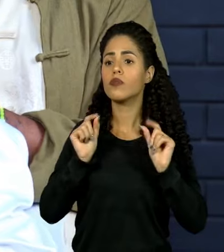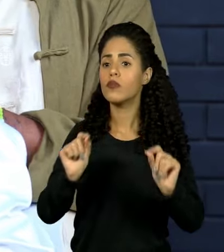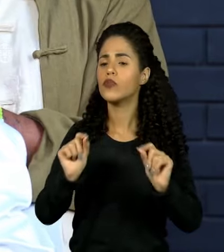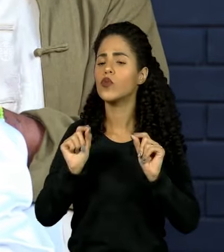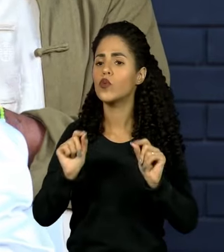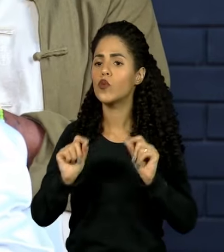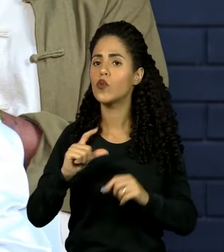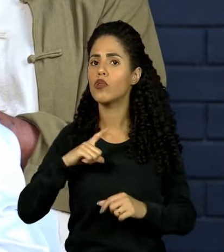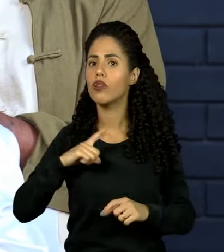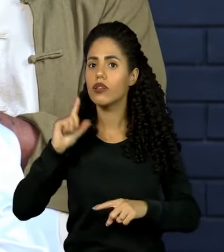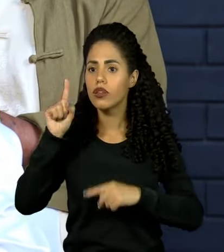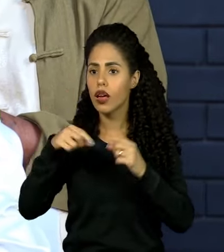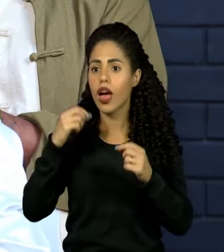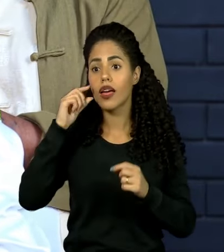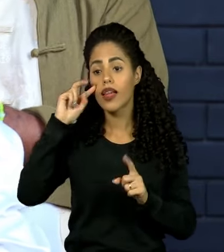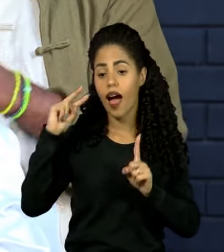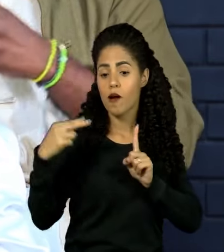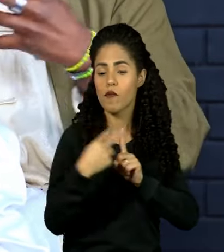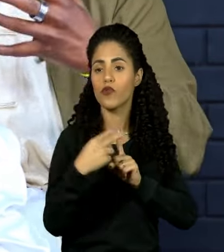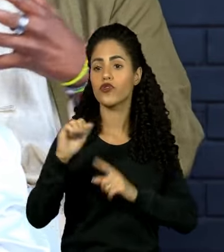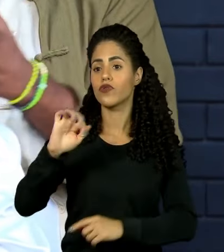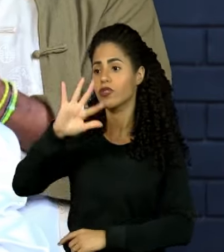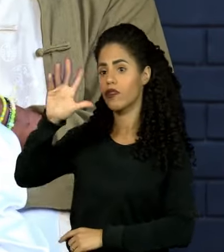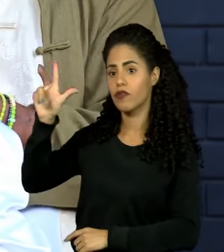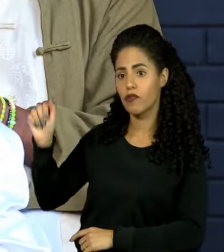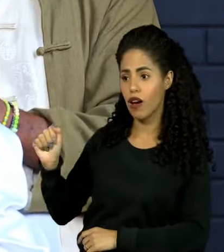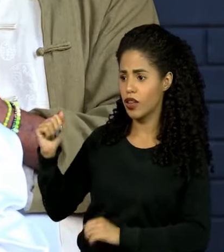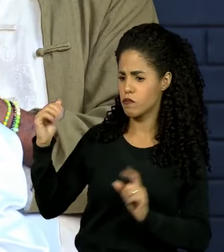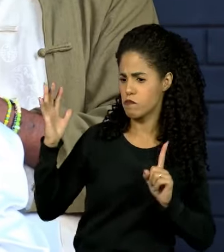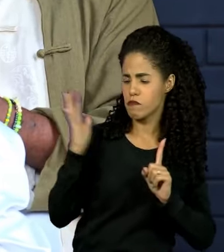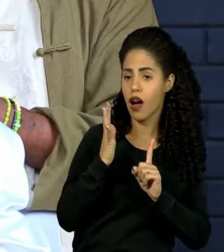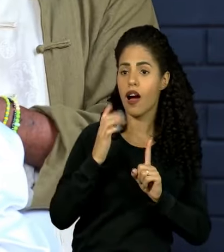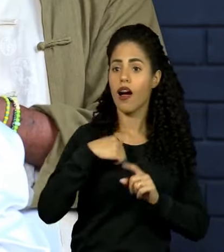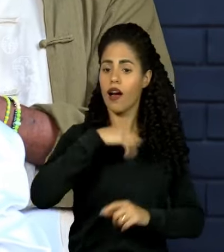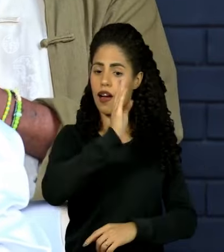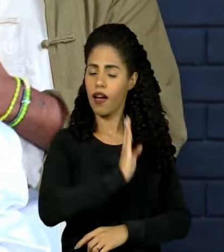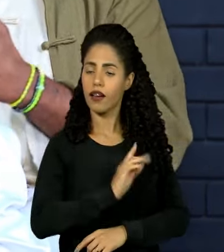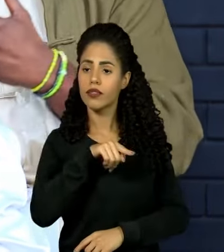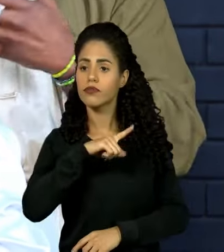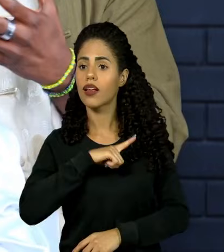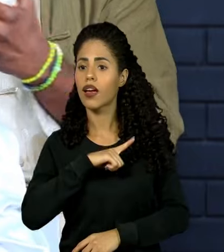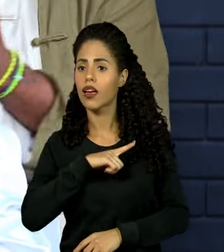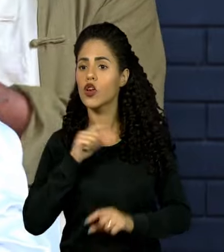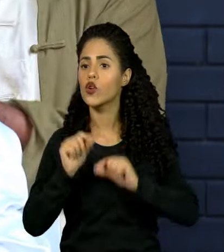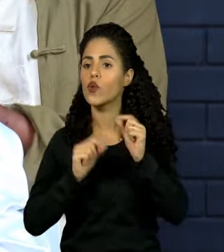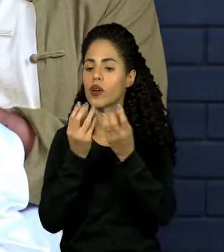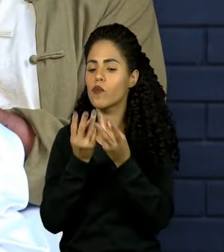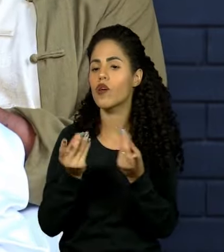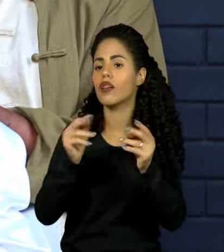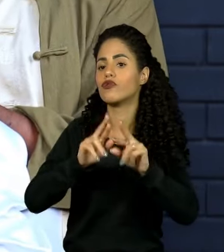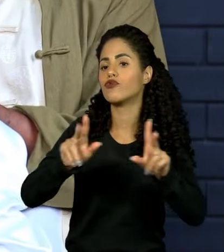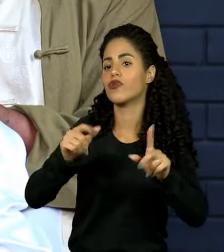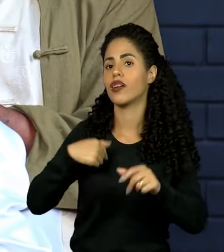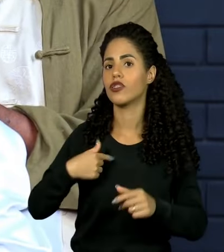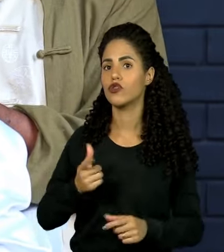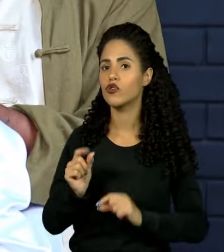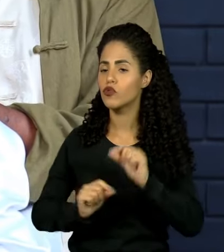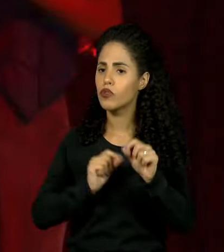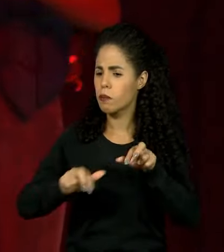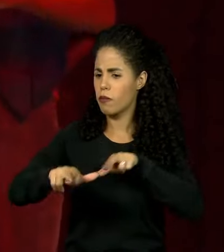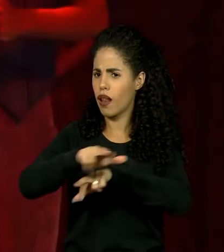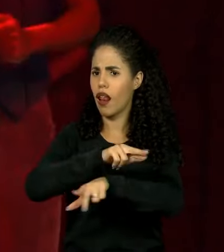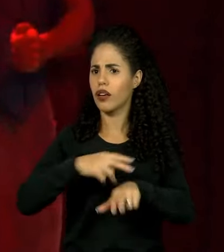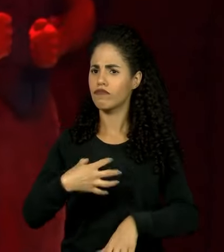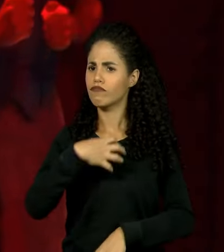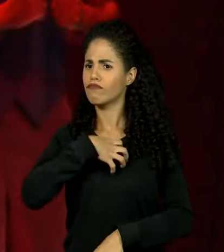a cosmovisão africana né e orubá traz pra gente é a polirritmia é a polifonia